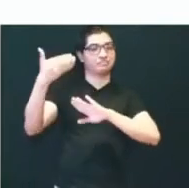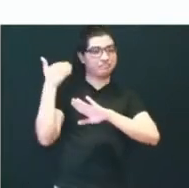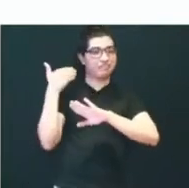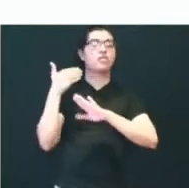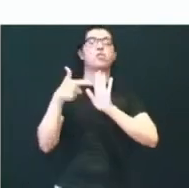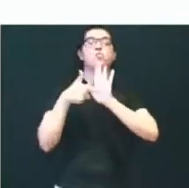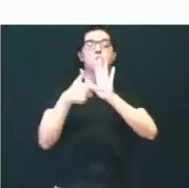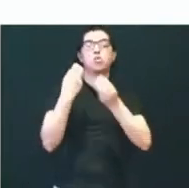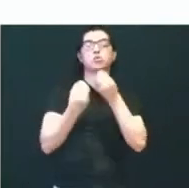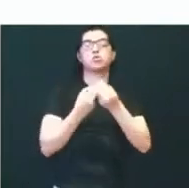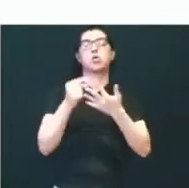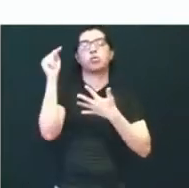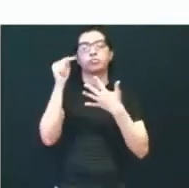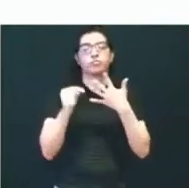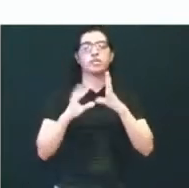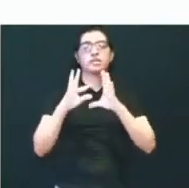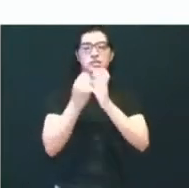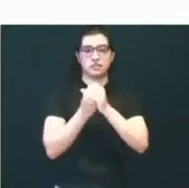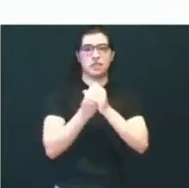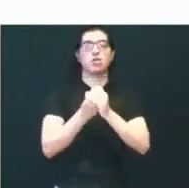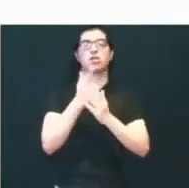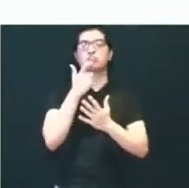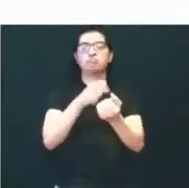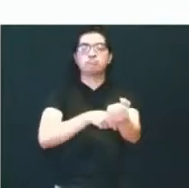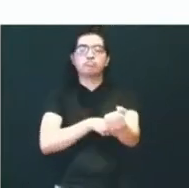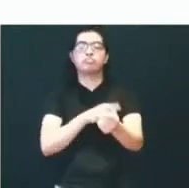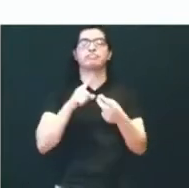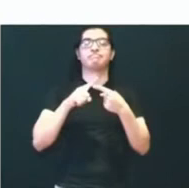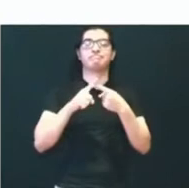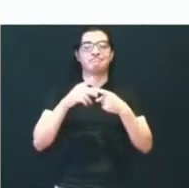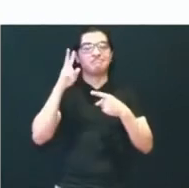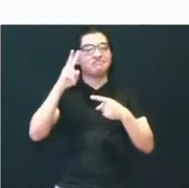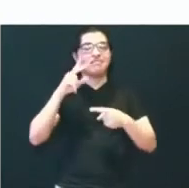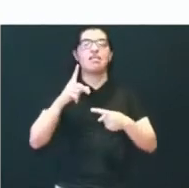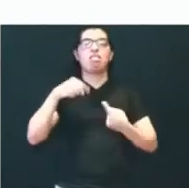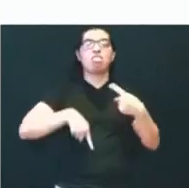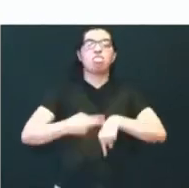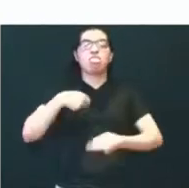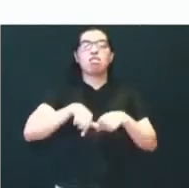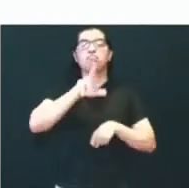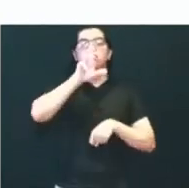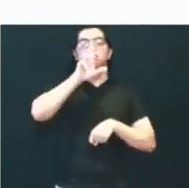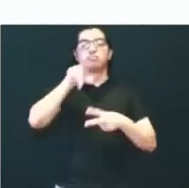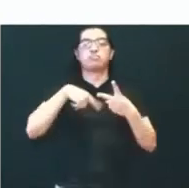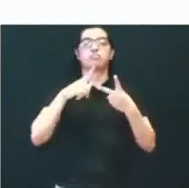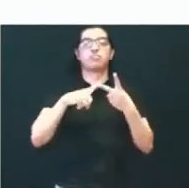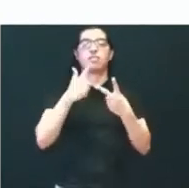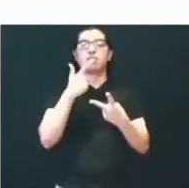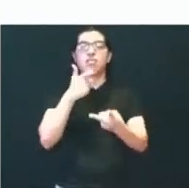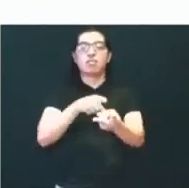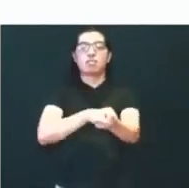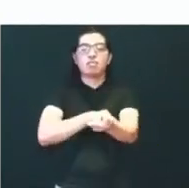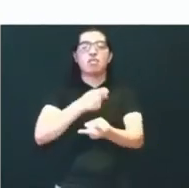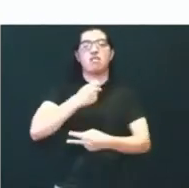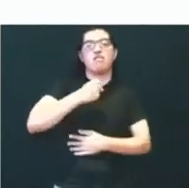falei as funções das células do sangue, transporte de oxigênio às células vermelhas, defesa da